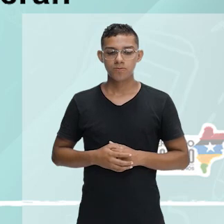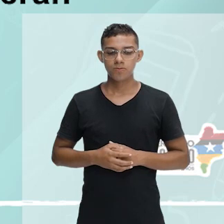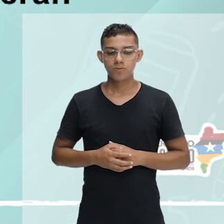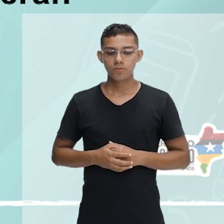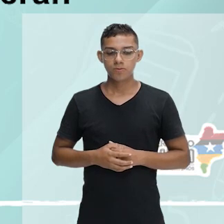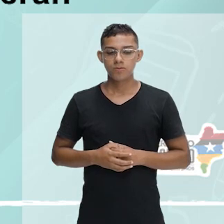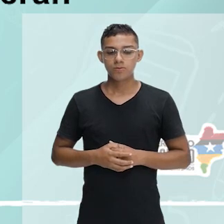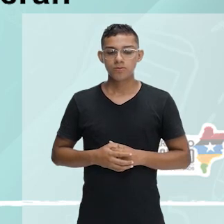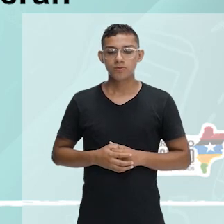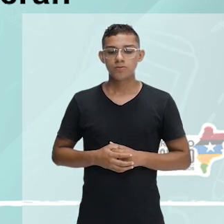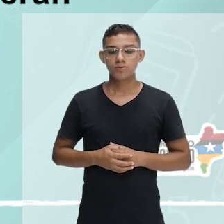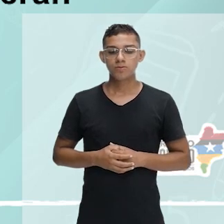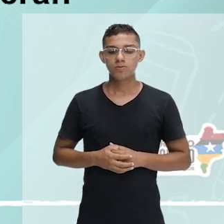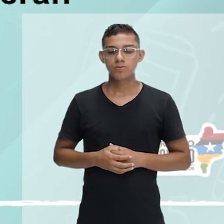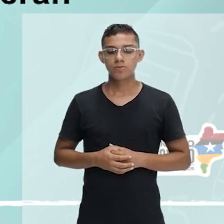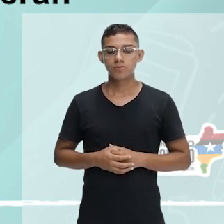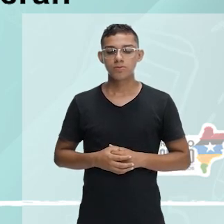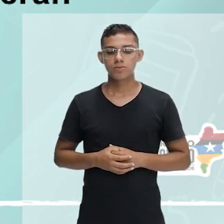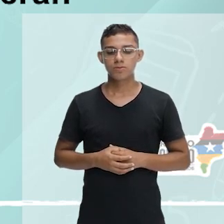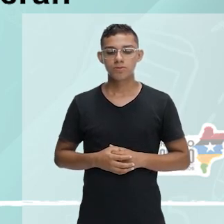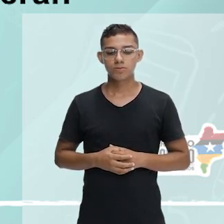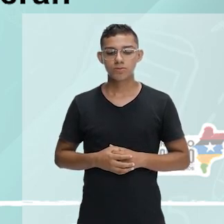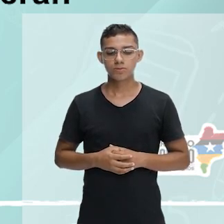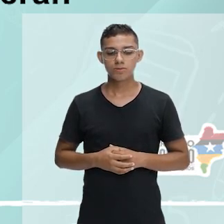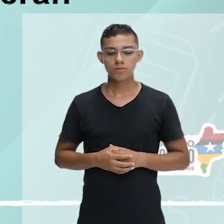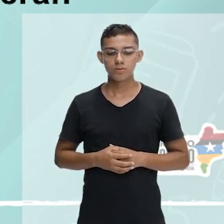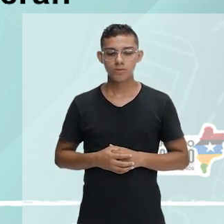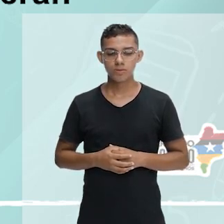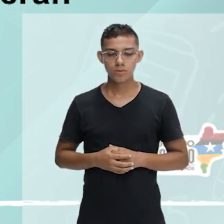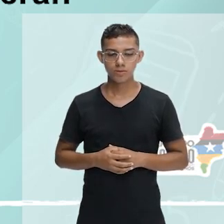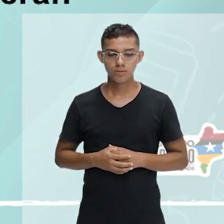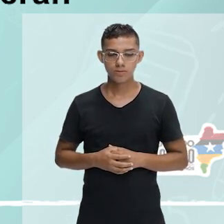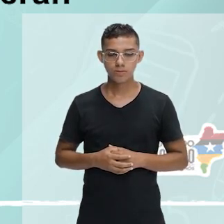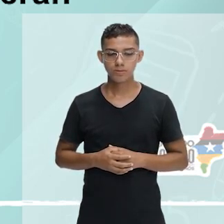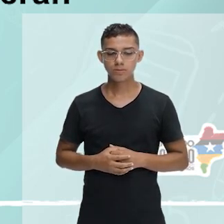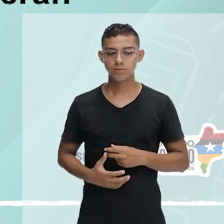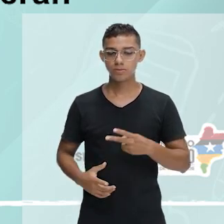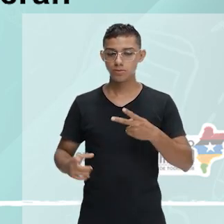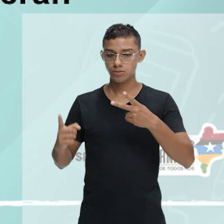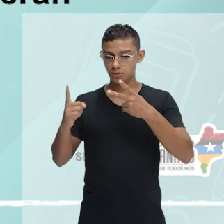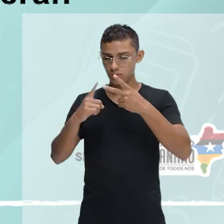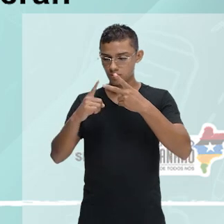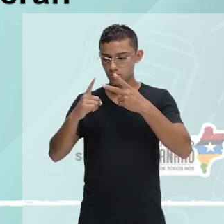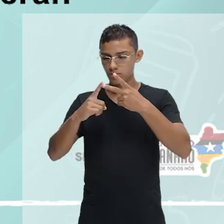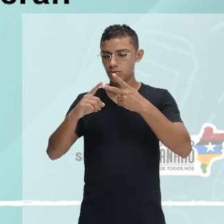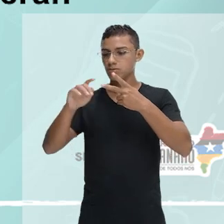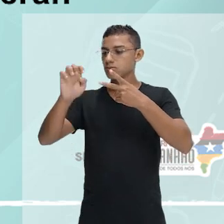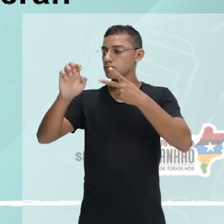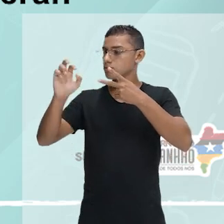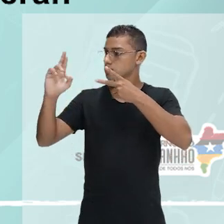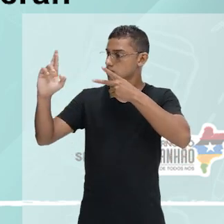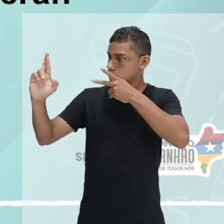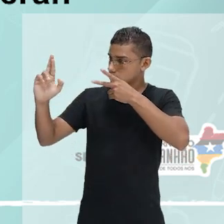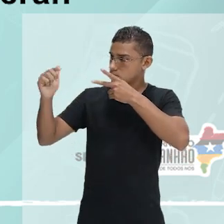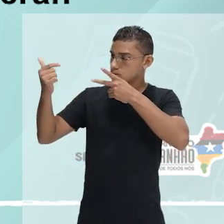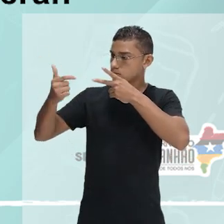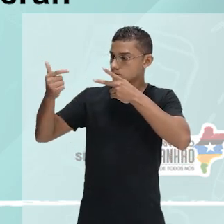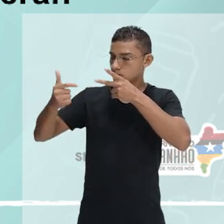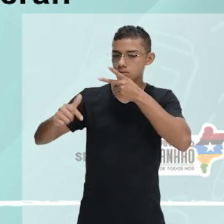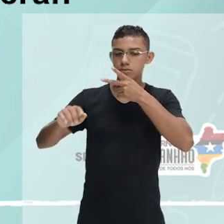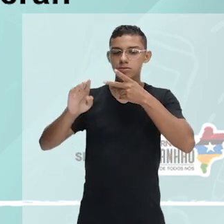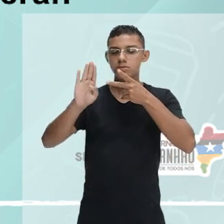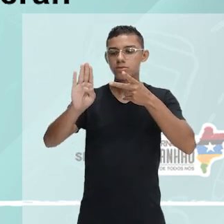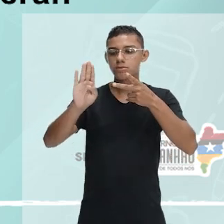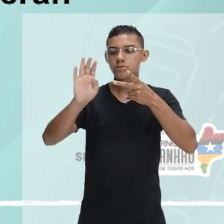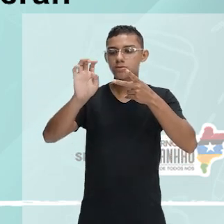vendiéramos, vosotros vendierais, ellos vendieran. Outro verbo em segunda